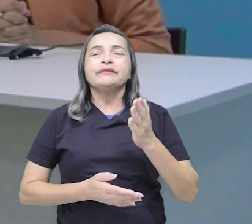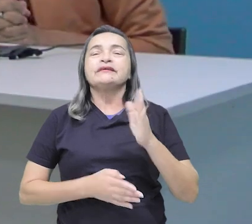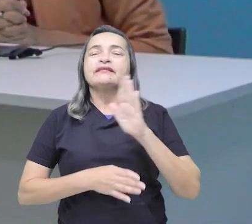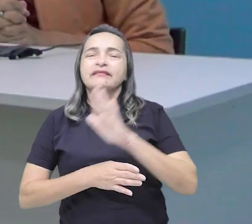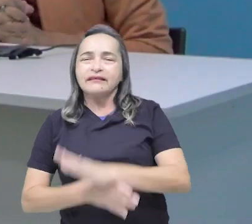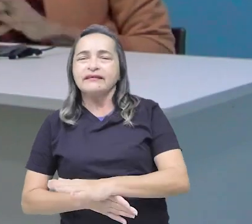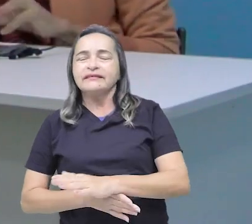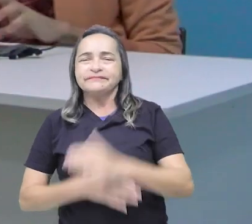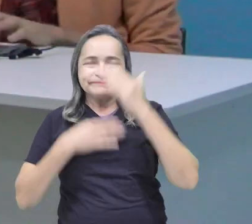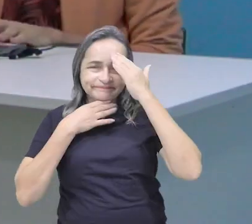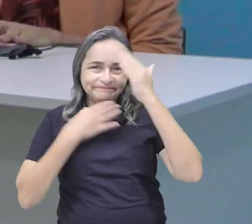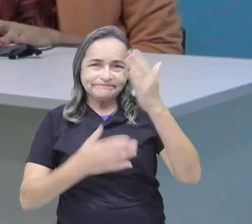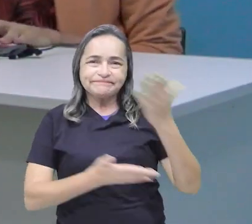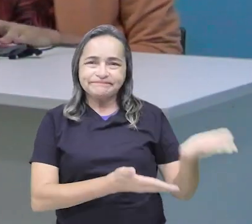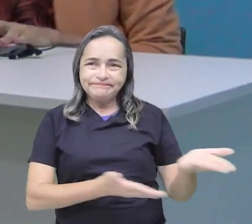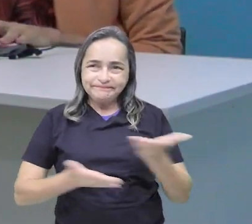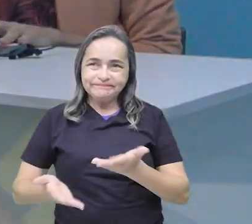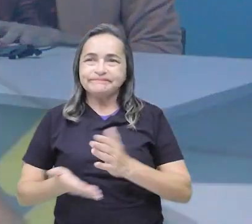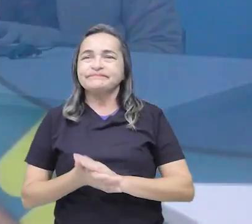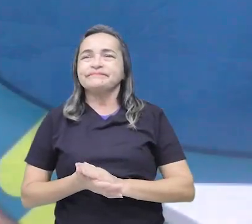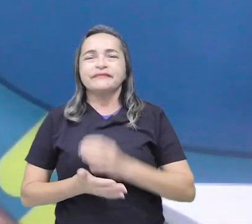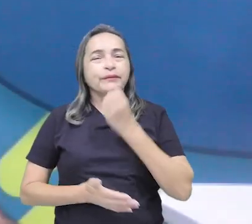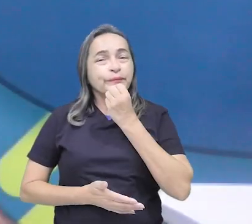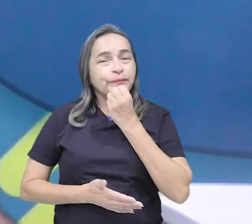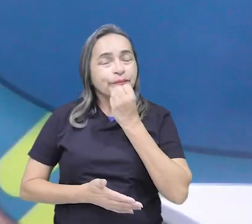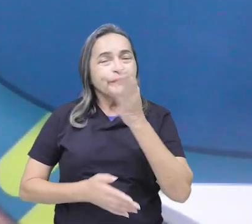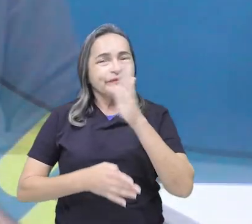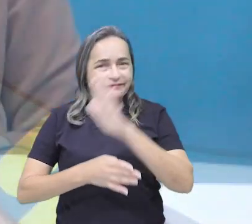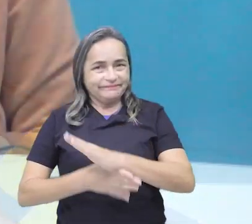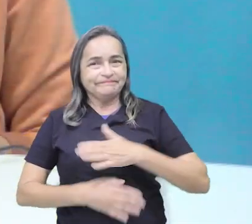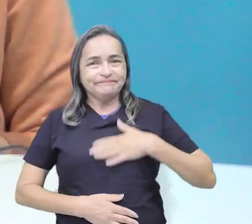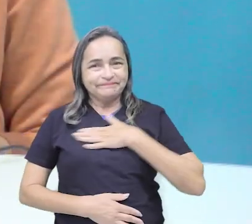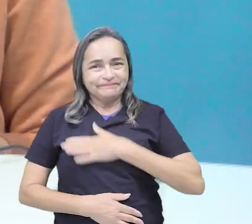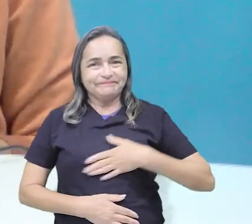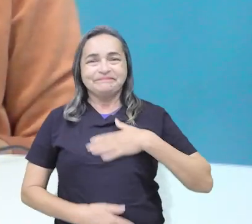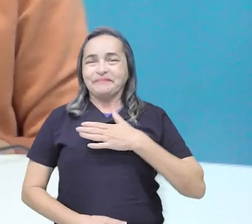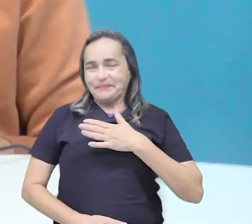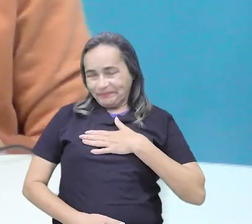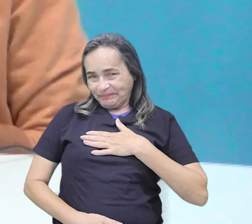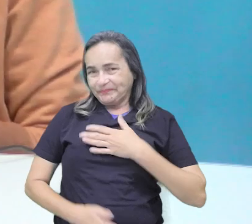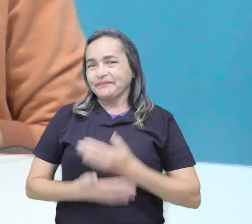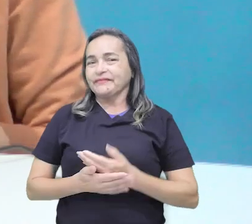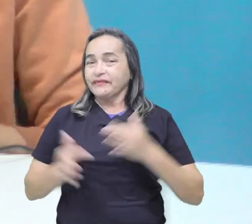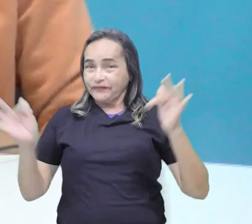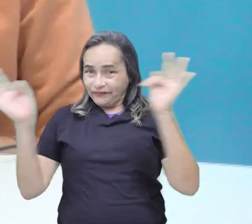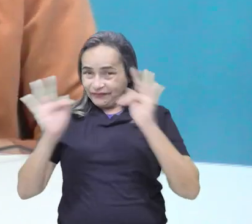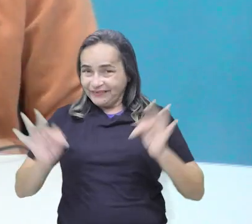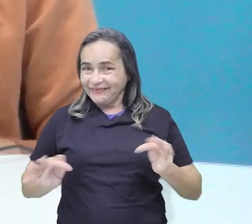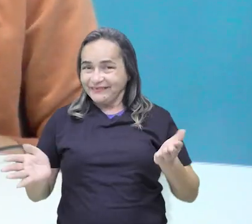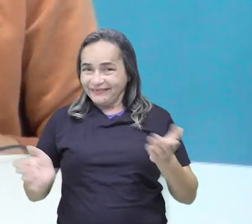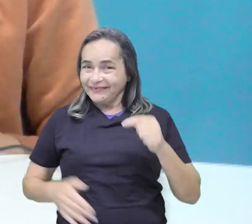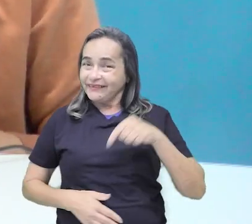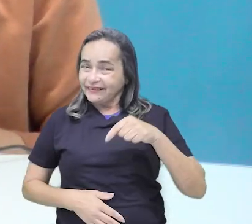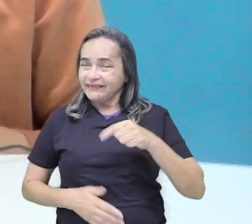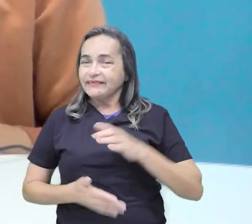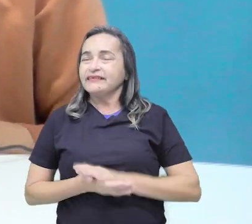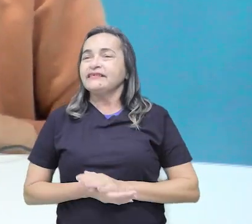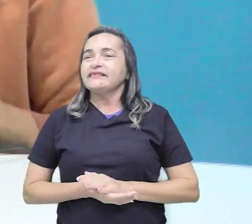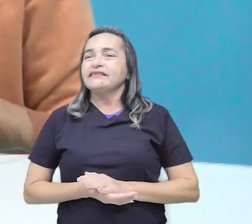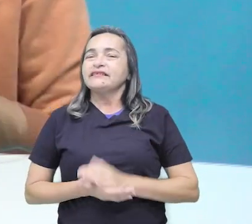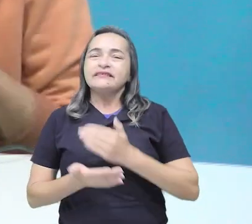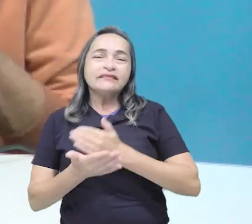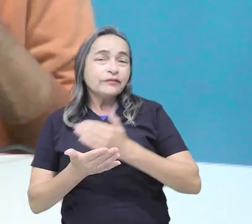nosso convite. Boa tarde, prazer é meu. Fico muito feliz de estar aqui. Então vamos começar a dialogar um pouco sobre